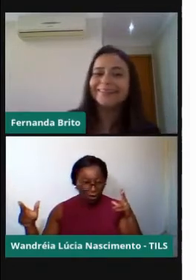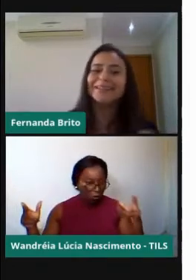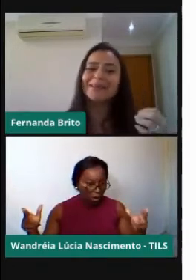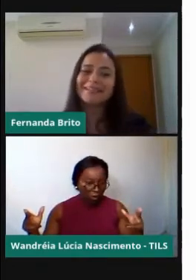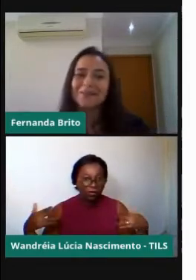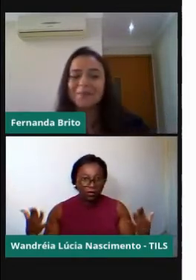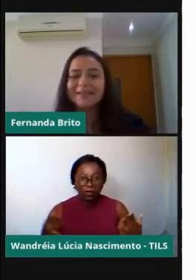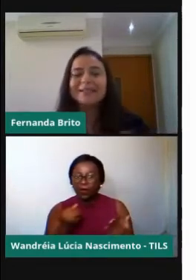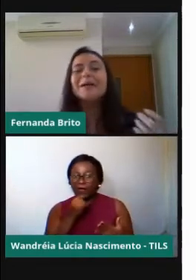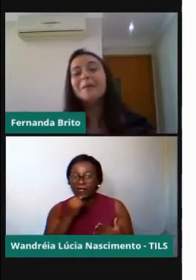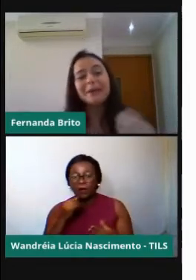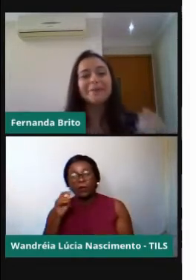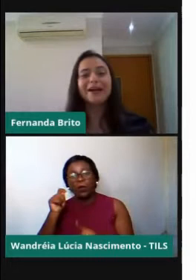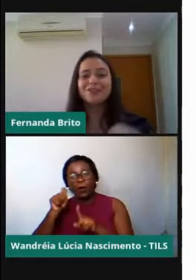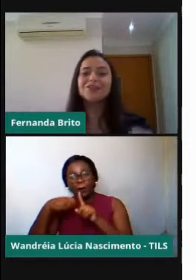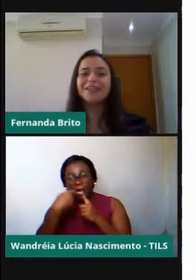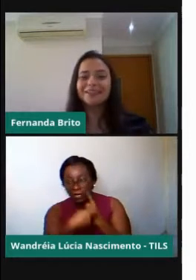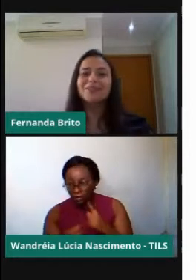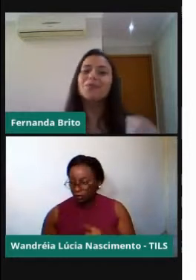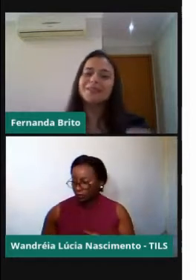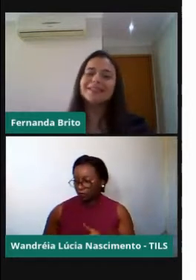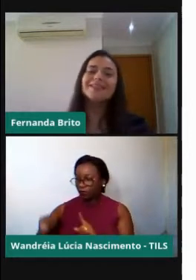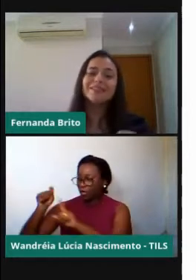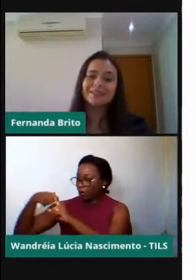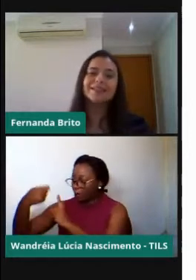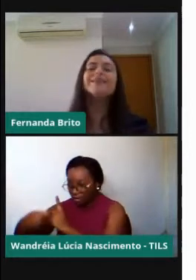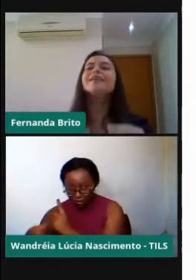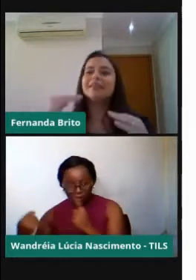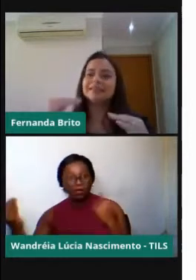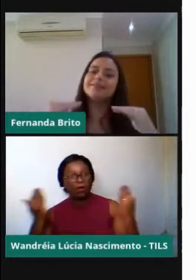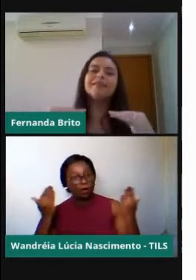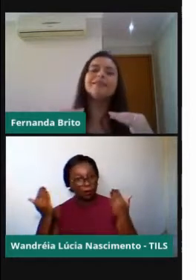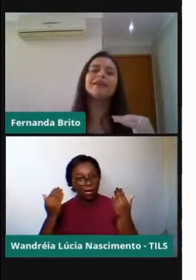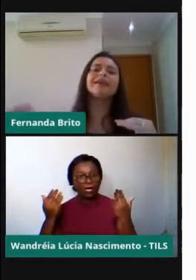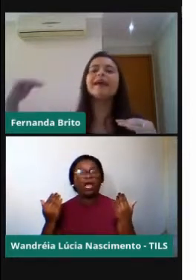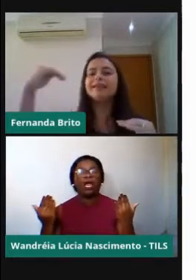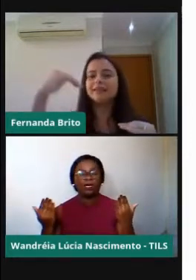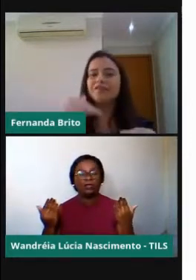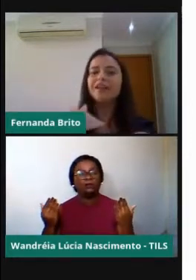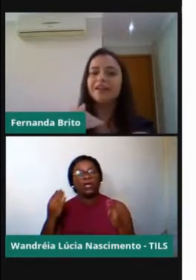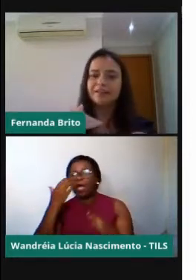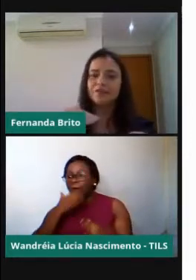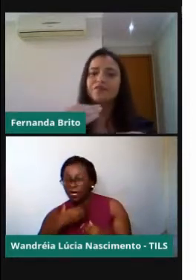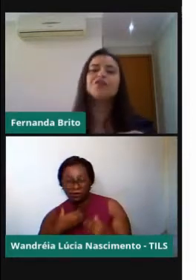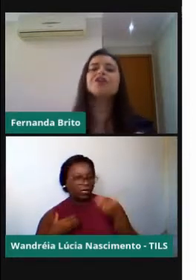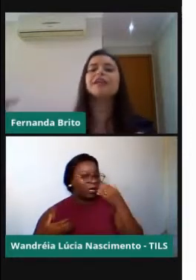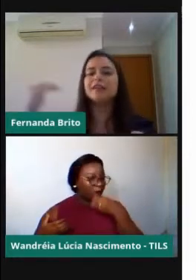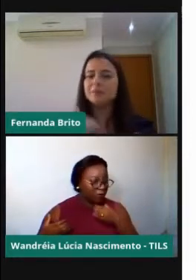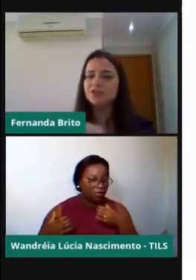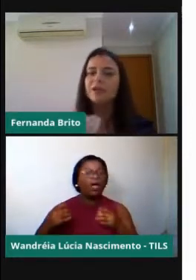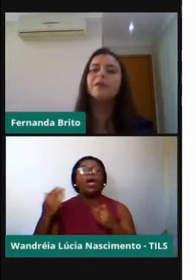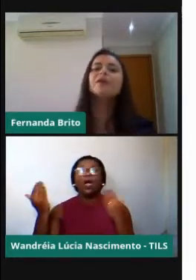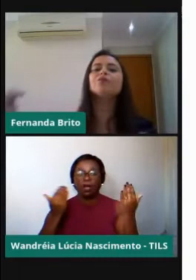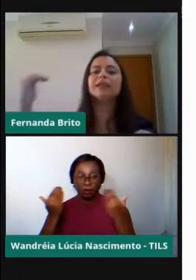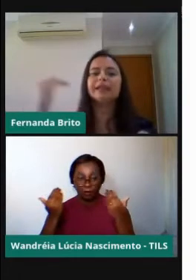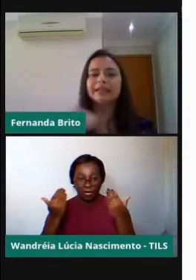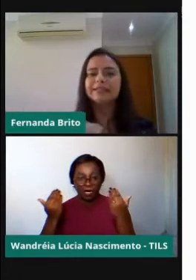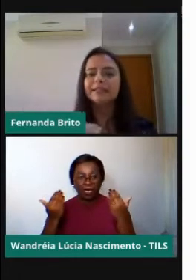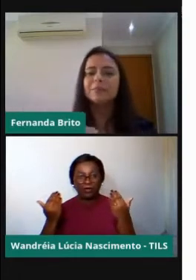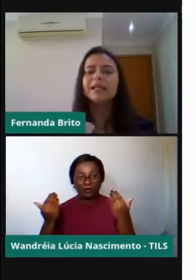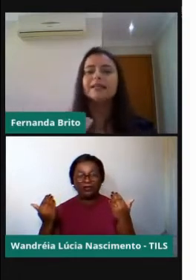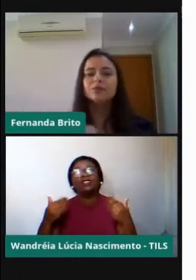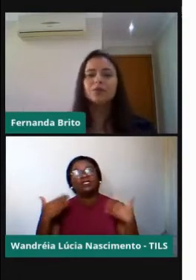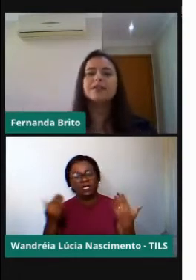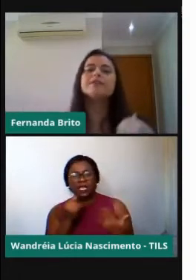banana com banana, maçã com maçã, para a partir dali eu conseguir dizer que sim, que aquela interferência que eu fiz, que aquele medicamento